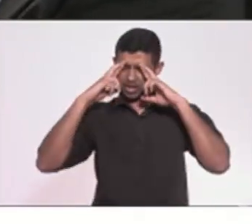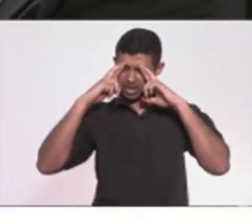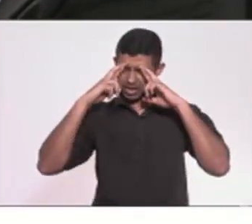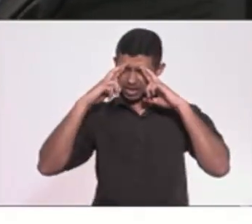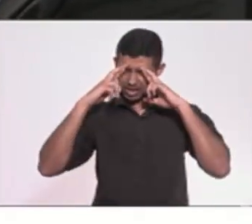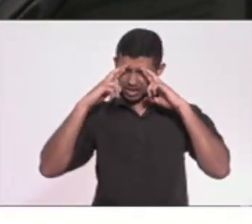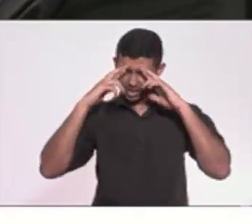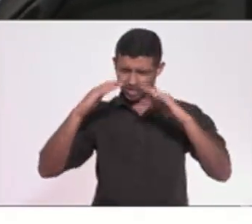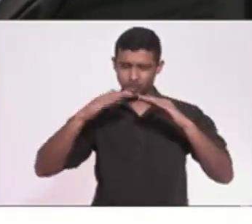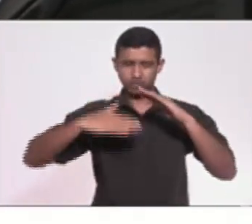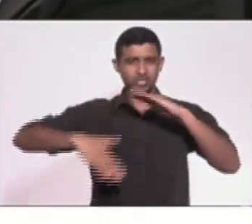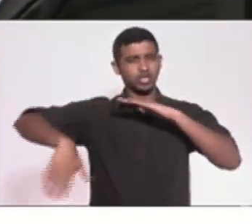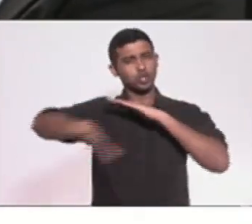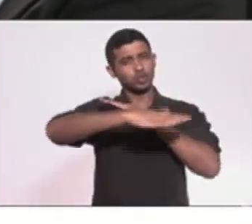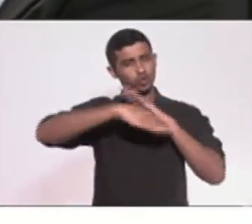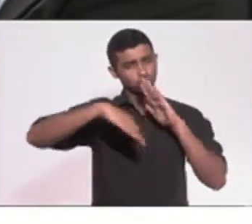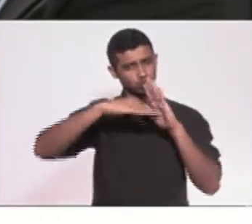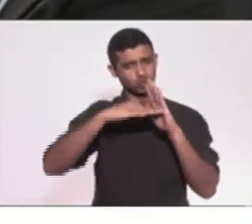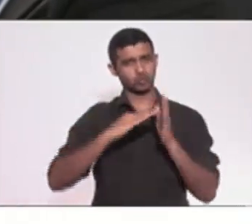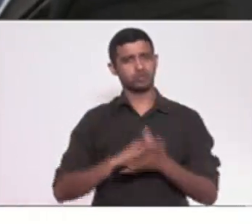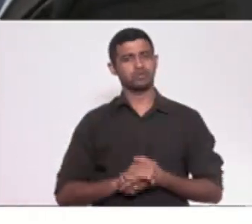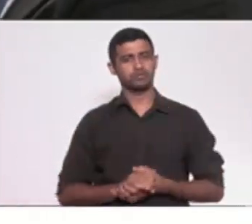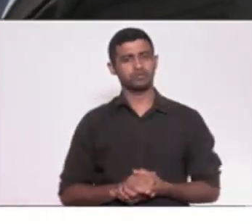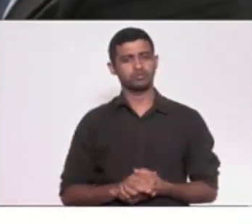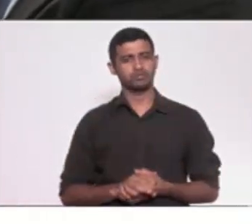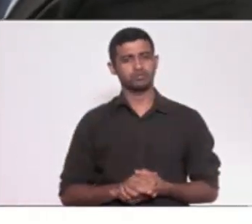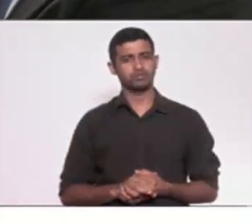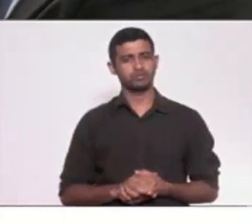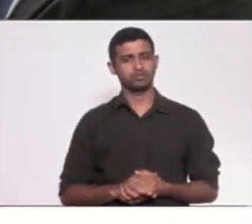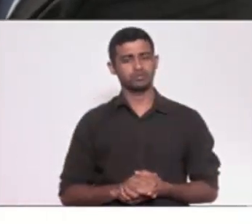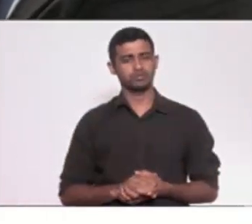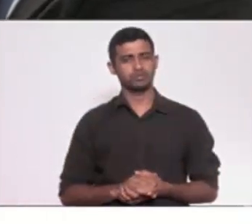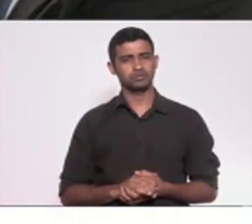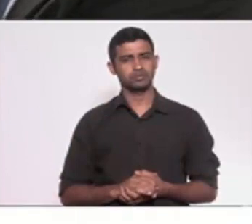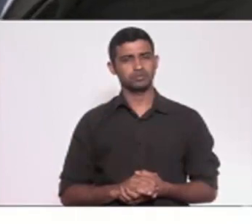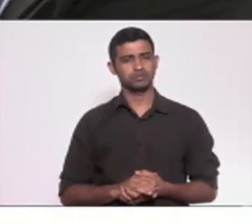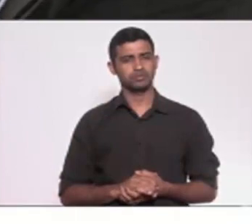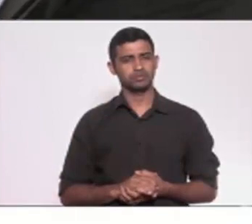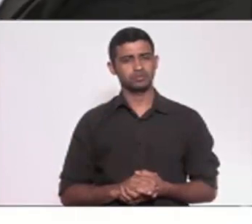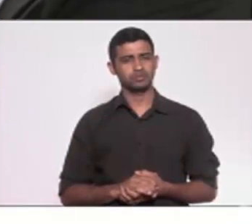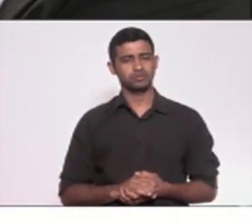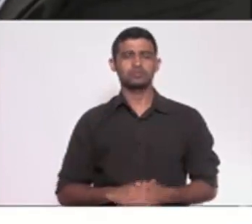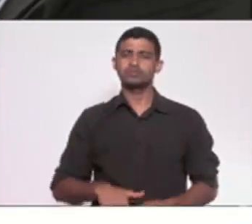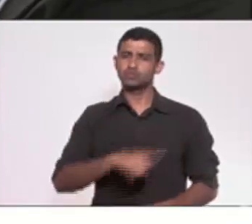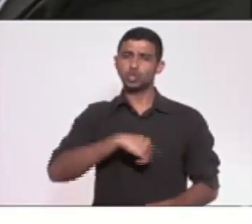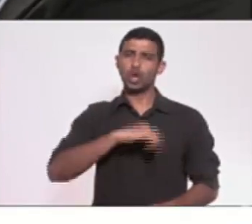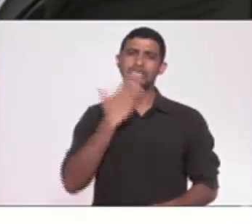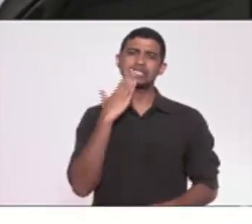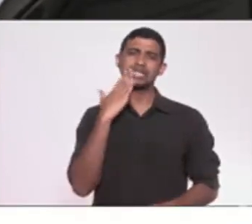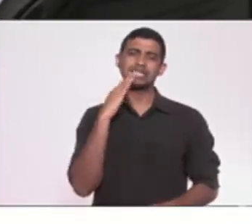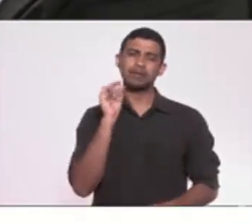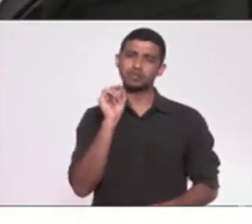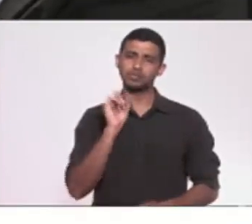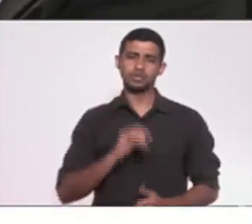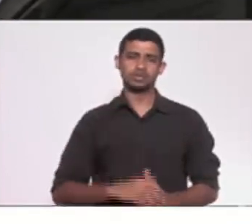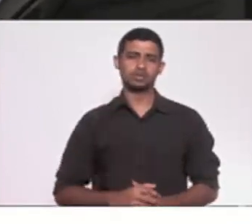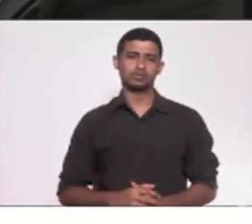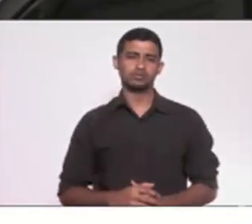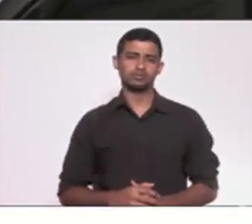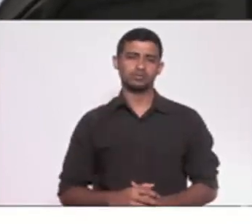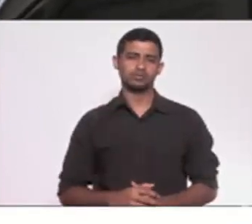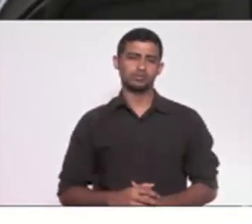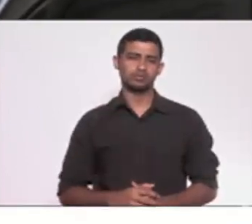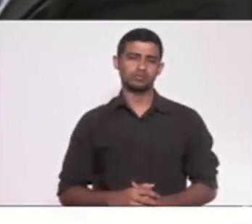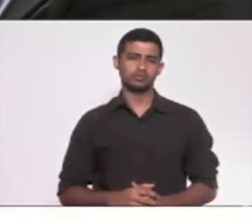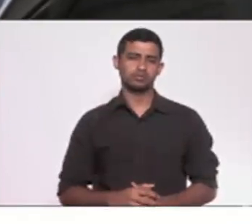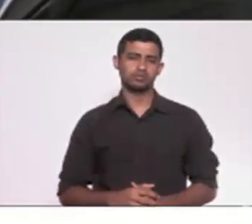as posições e contrários, porque, obviamente, esse é um debate sobre a democracia no nosso país, nós entendemos que não podemos,